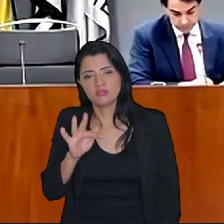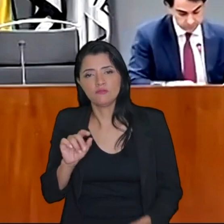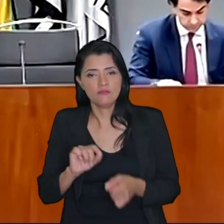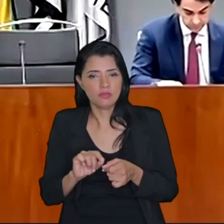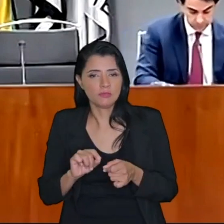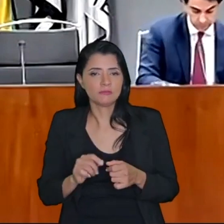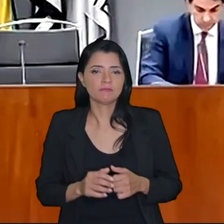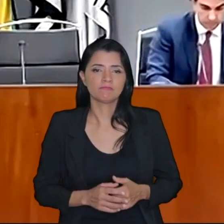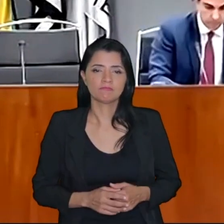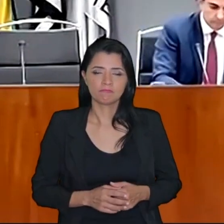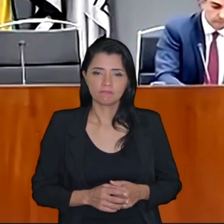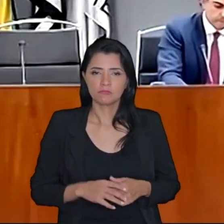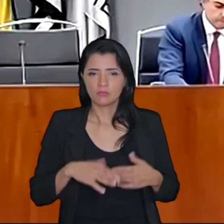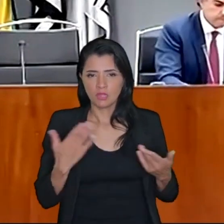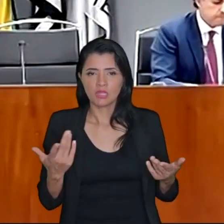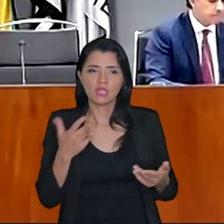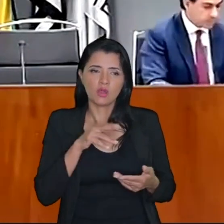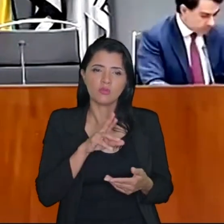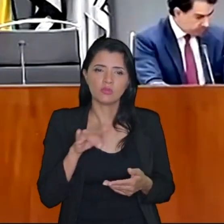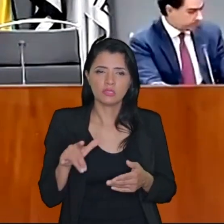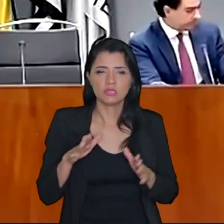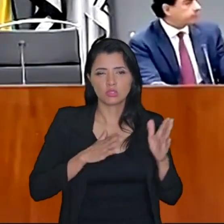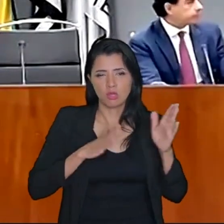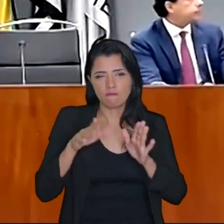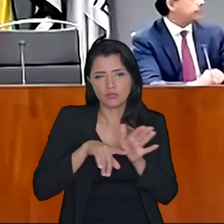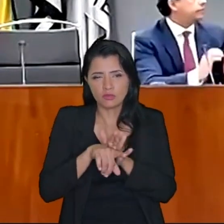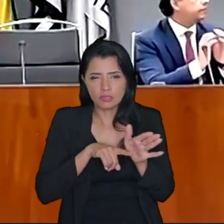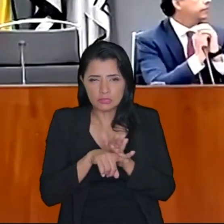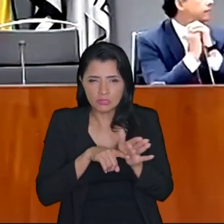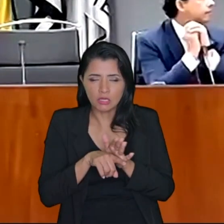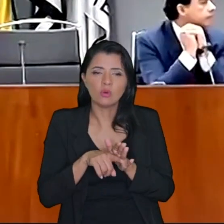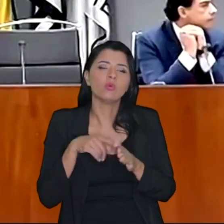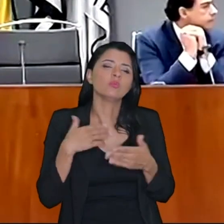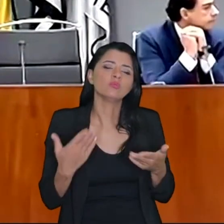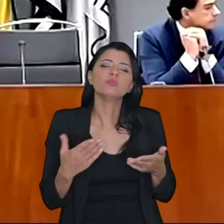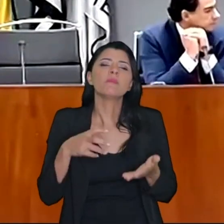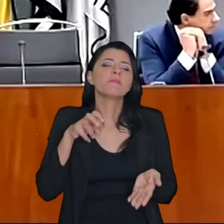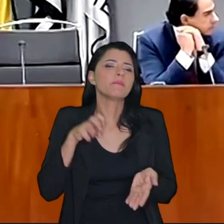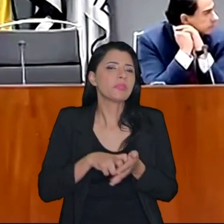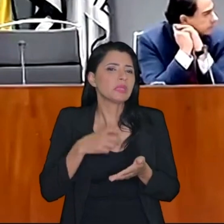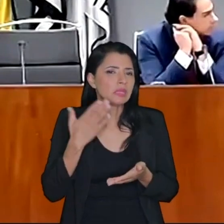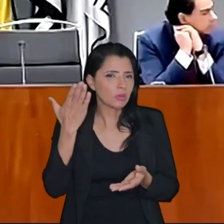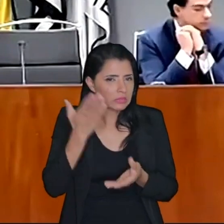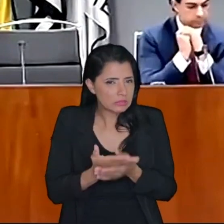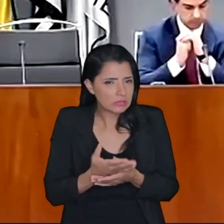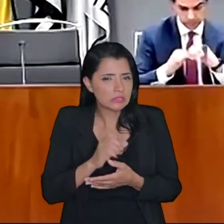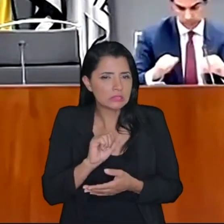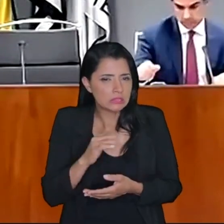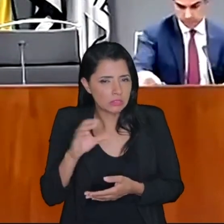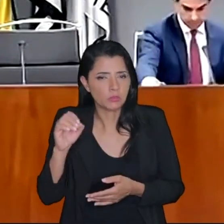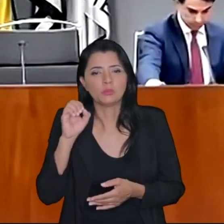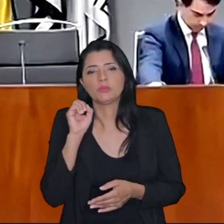feito. Então, se restringiria apenas durante a fase de investigação e de inquérito, não durante a ação penal. Muito bem.